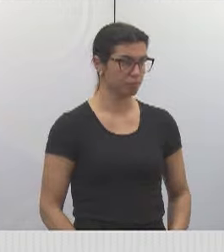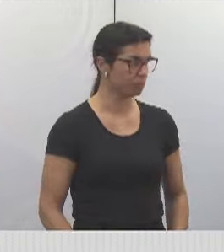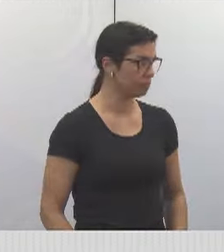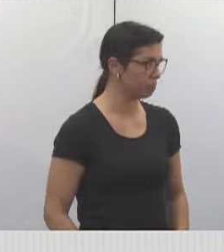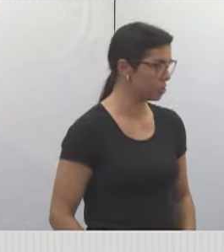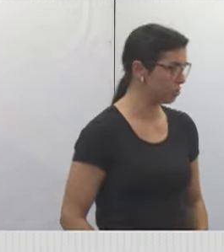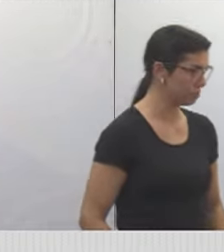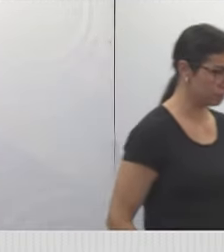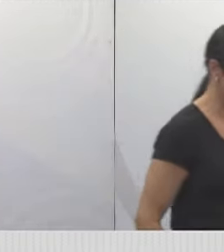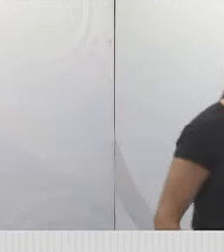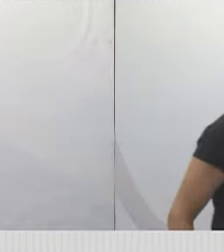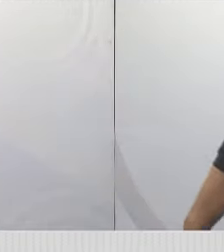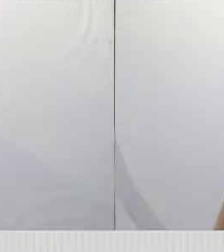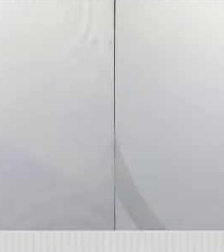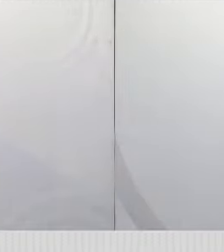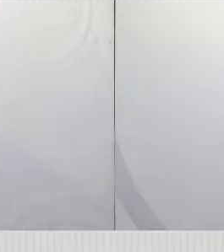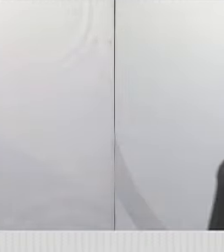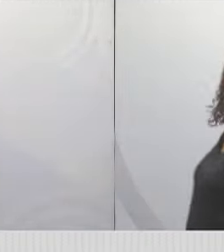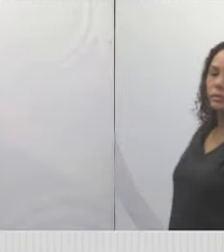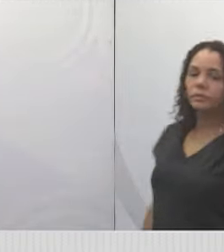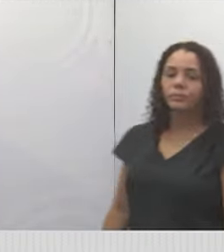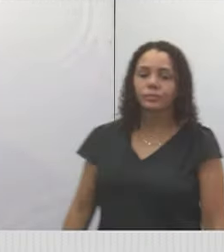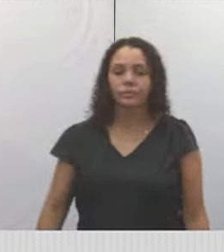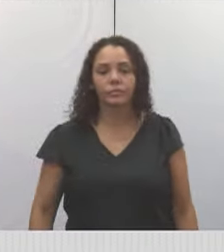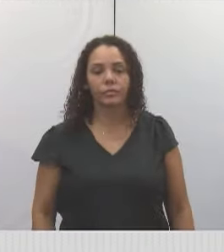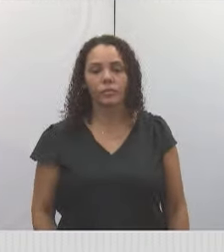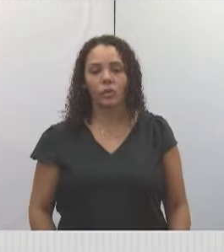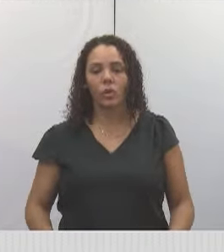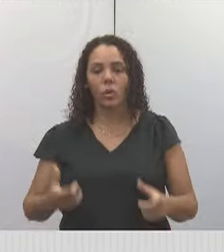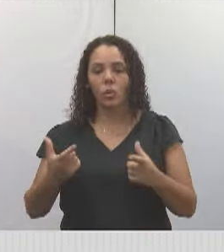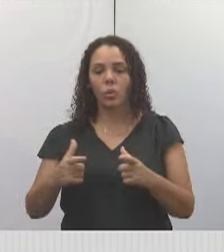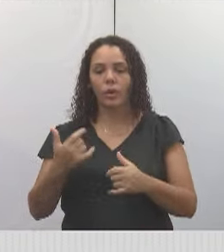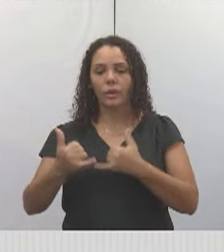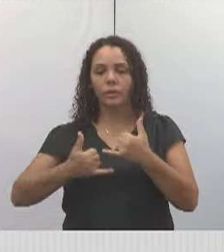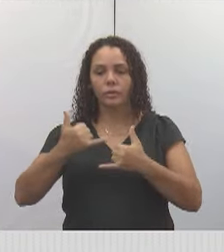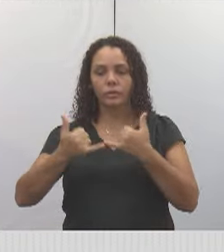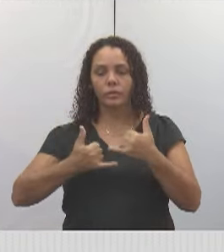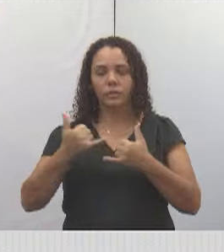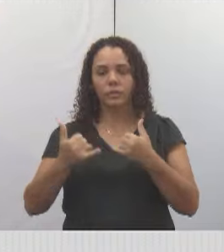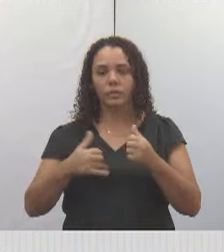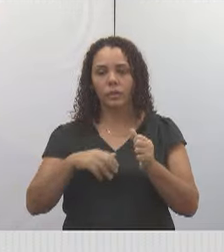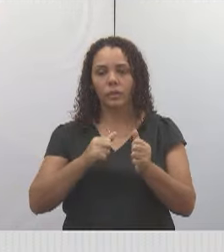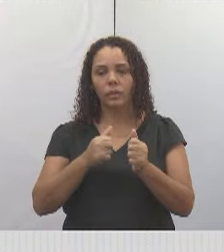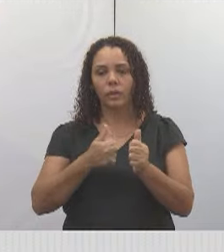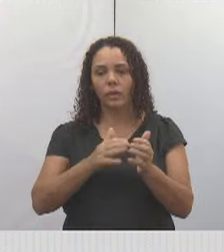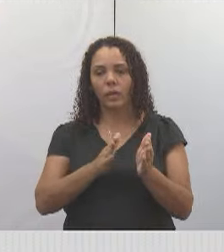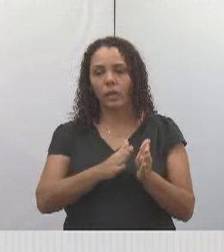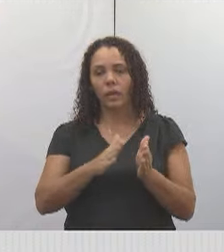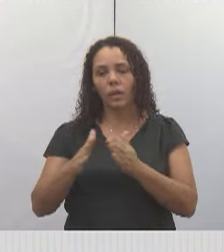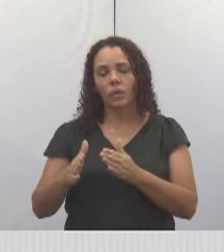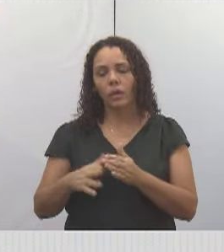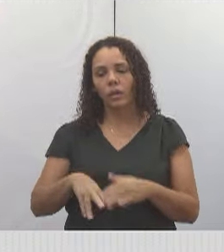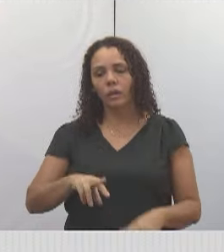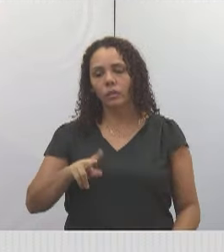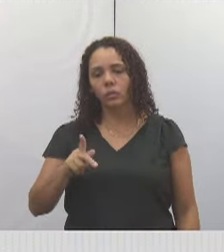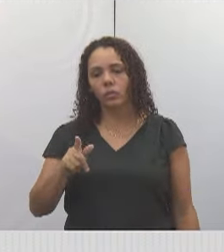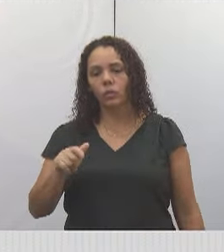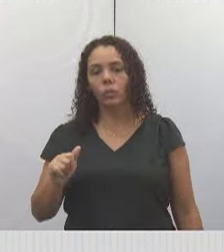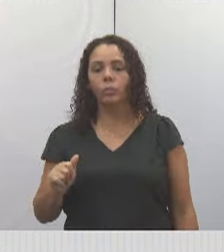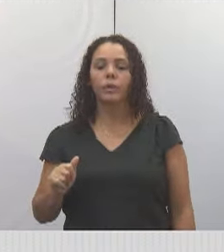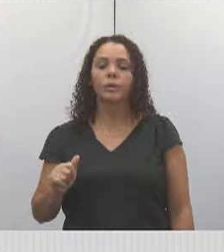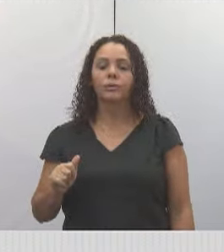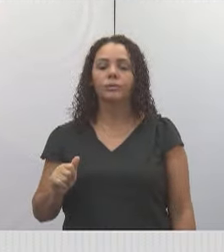Área de lazer ao lado do UPA 24 horas, do Parque Meia Lua. Realmente, quanto o vereador falou,